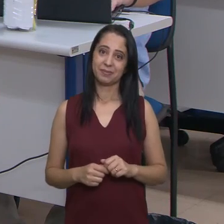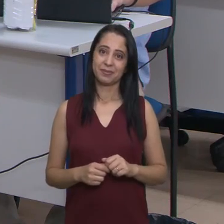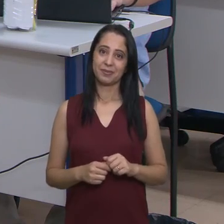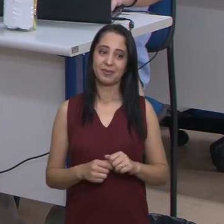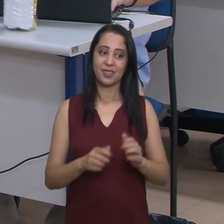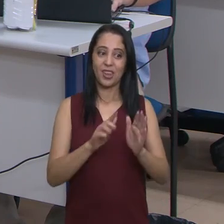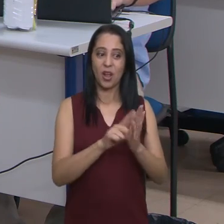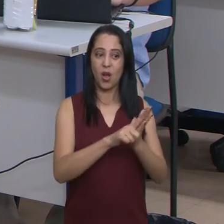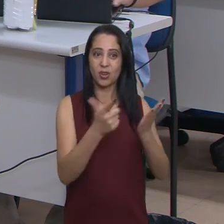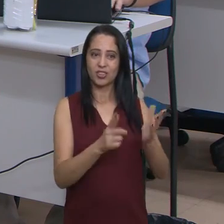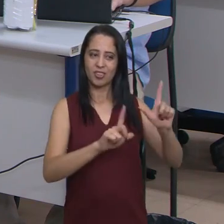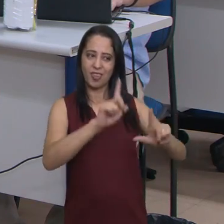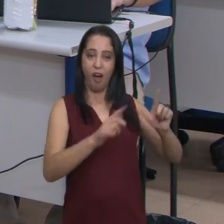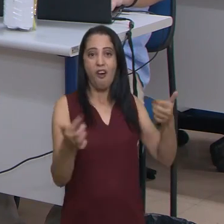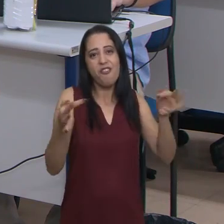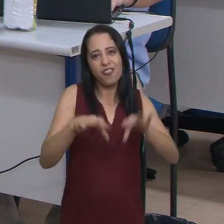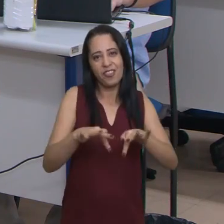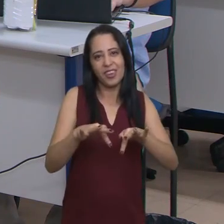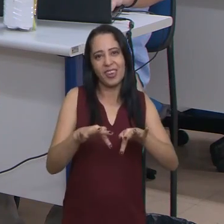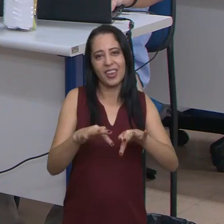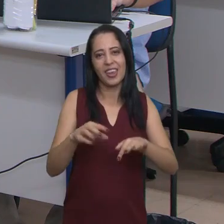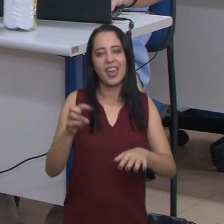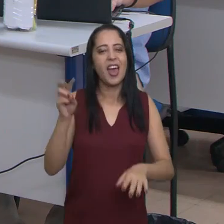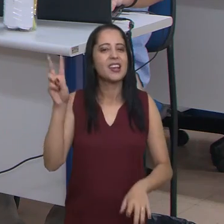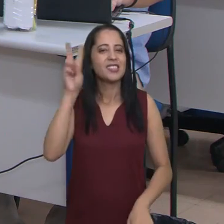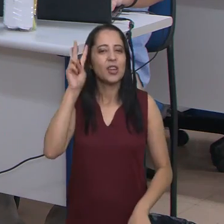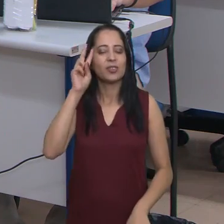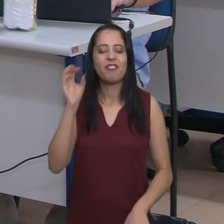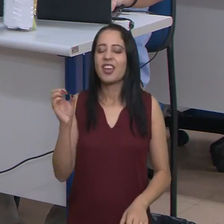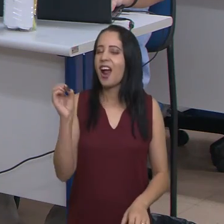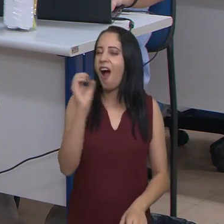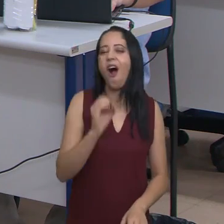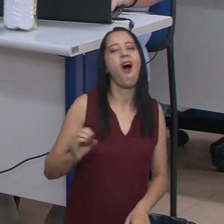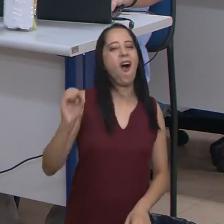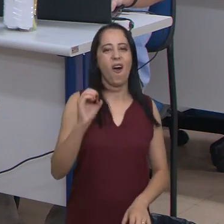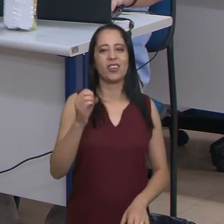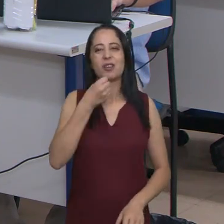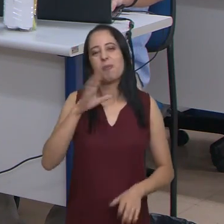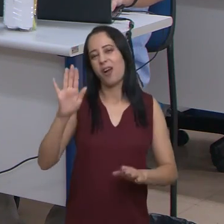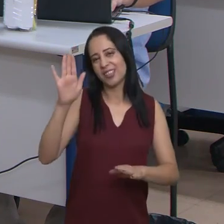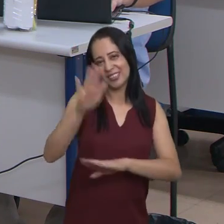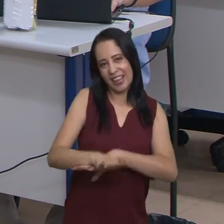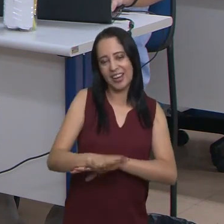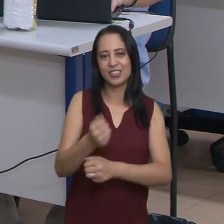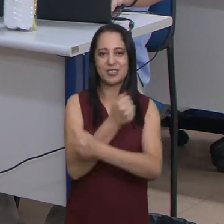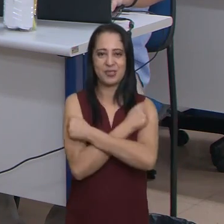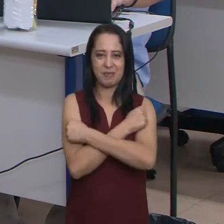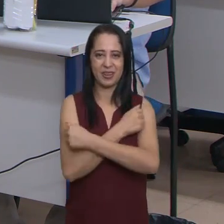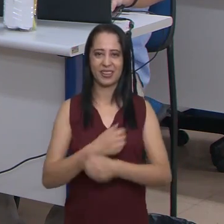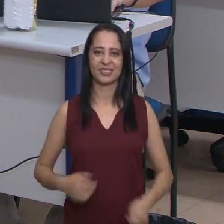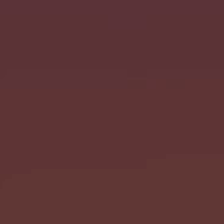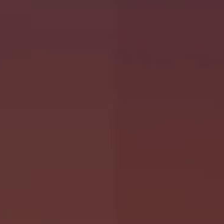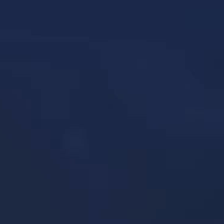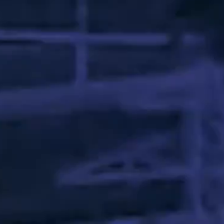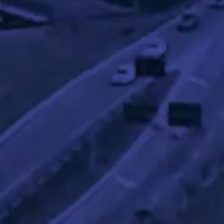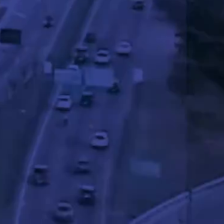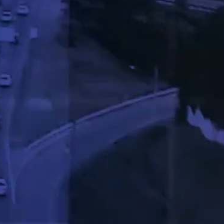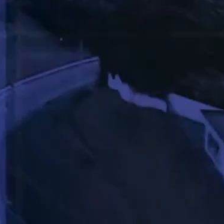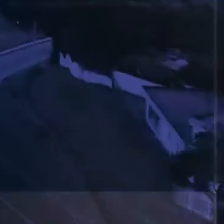encerra por aqui o nosso boletim de hoje. Uma ótima segunda-feira a todos e a gente se encontra amanhã nesse mesmo horário. Um abraço, hein?